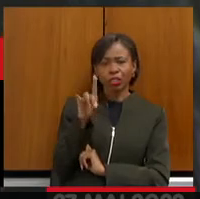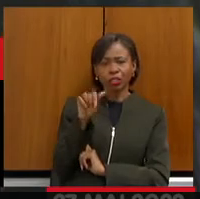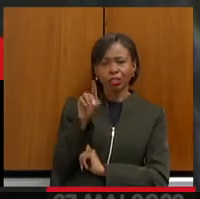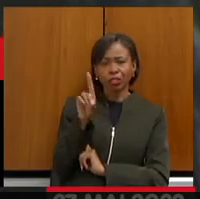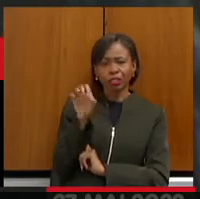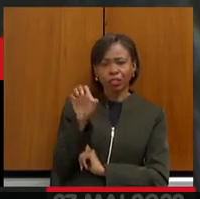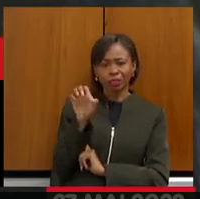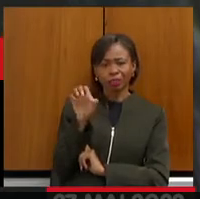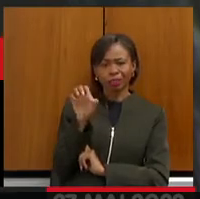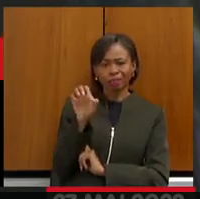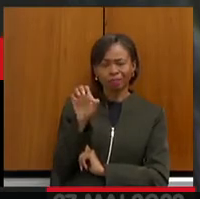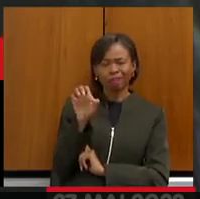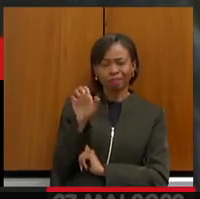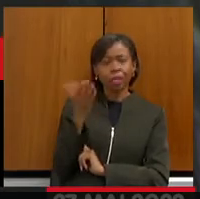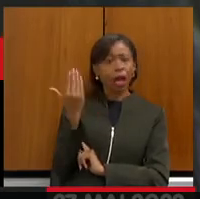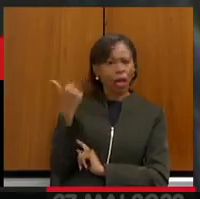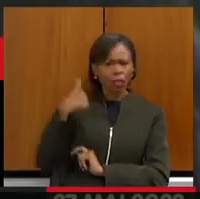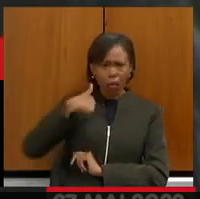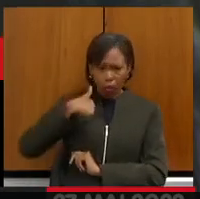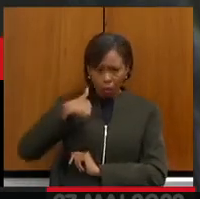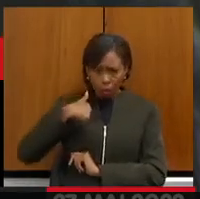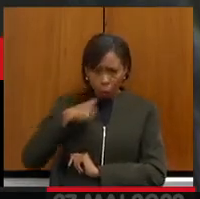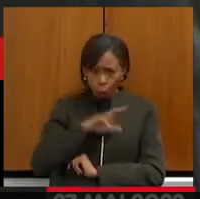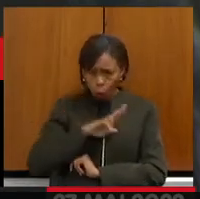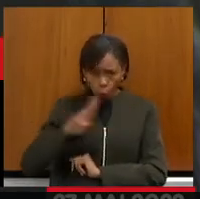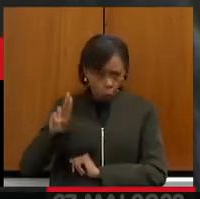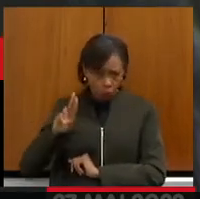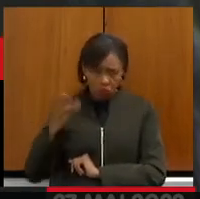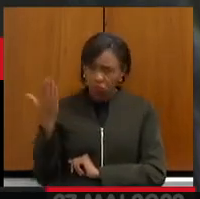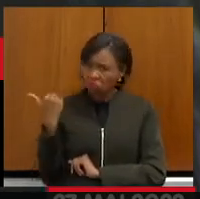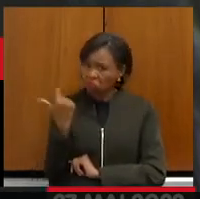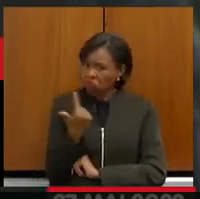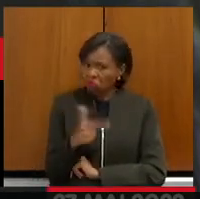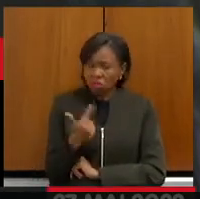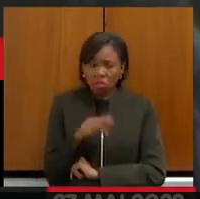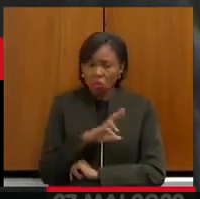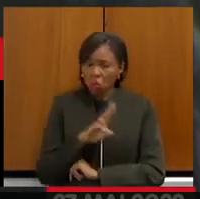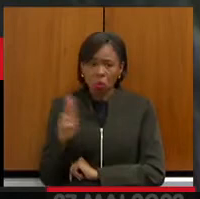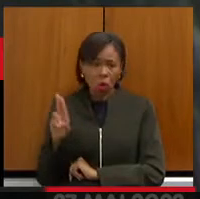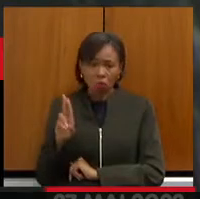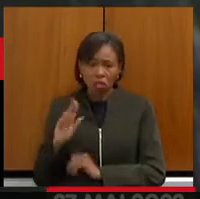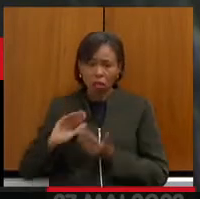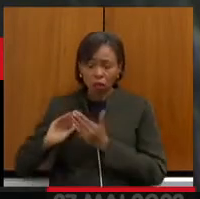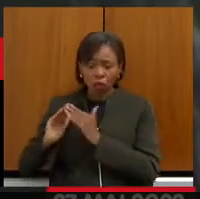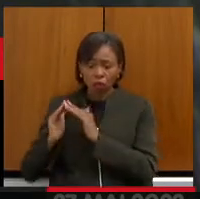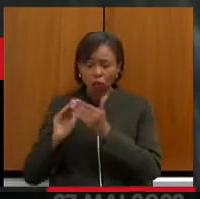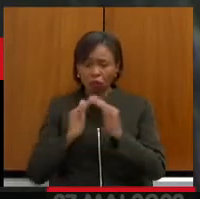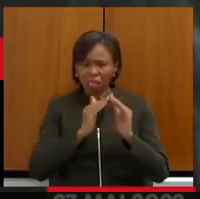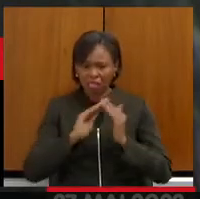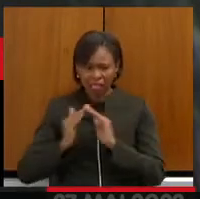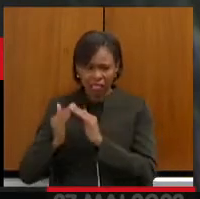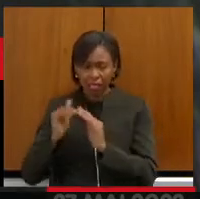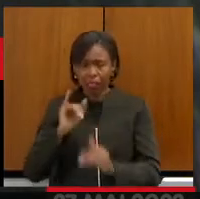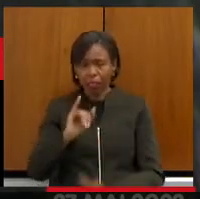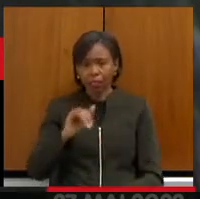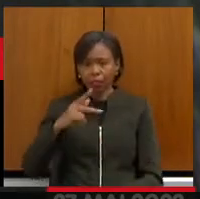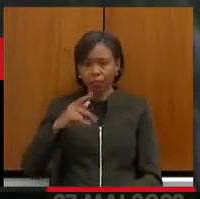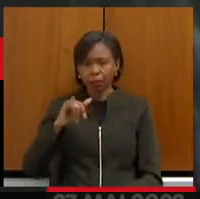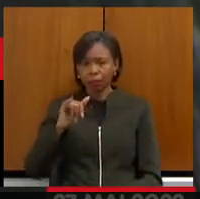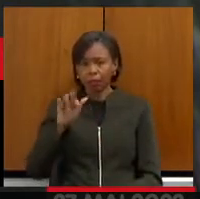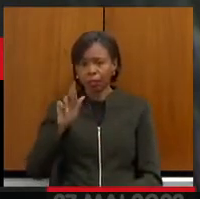e eu não tinha nome no tinder e Su eu venho numa periferia do bairro Ipiranga Juiz de Fora